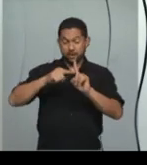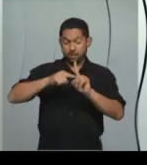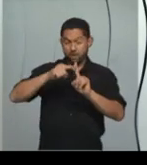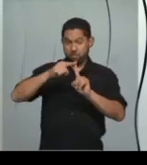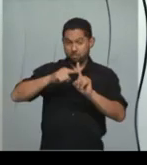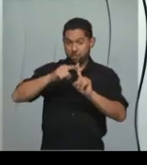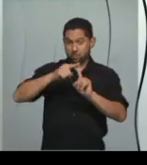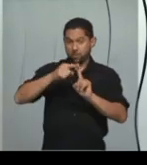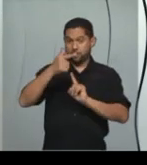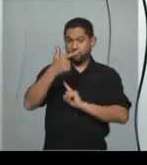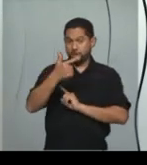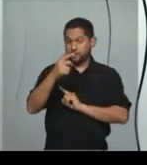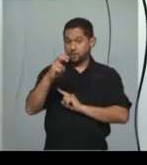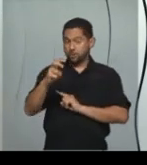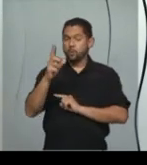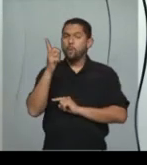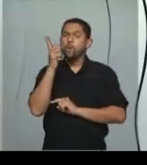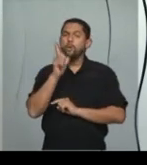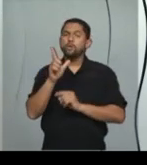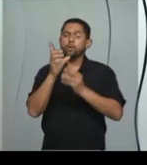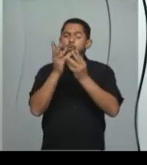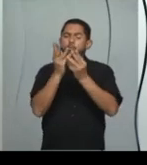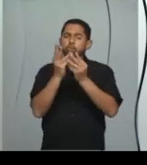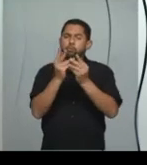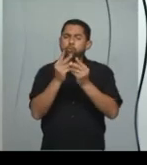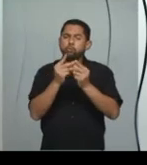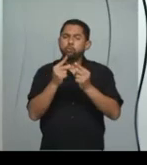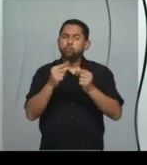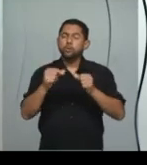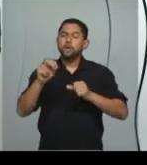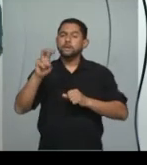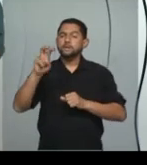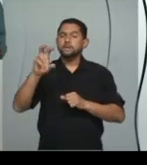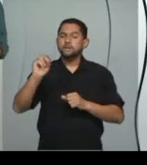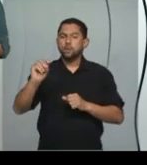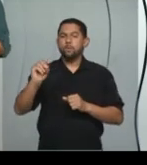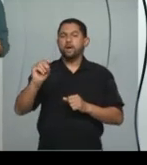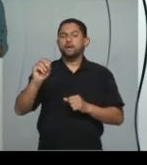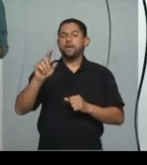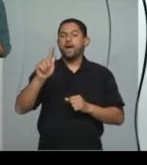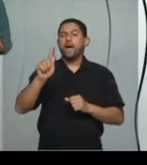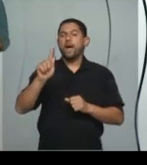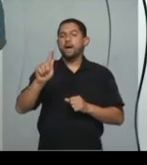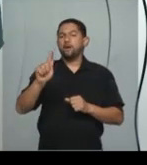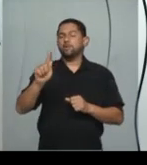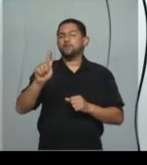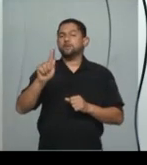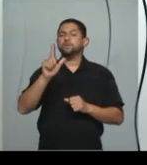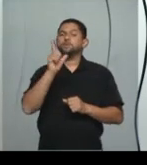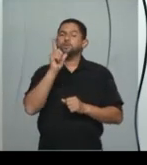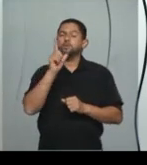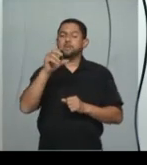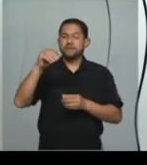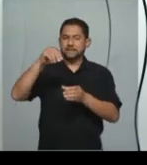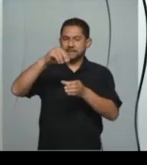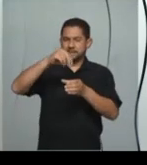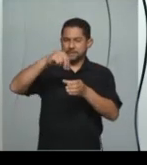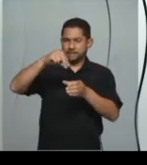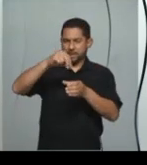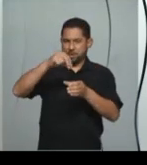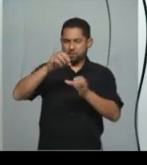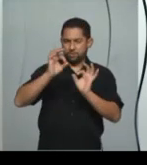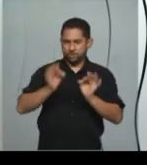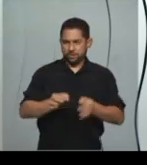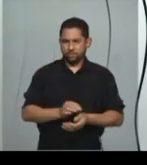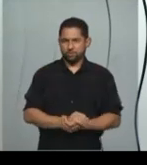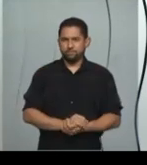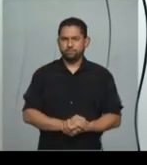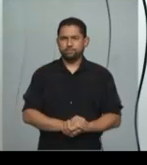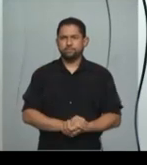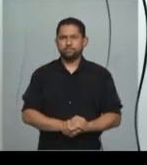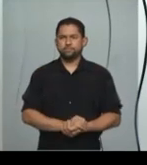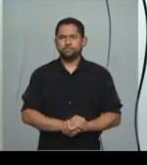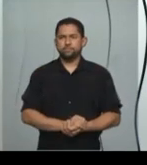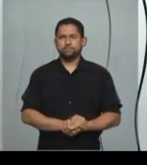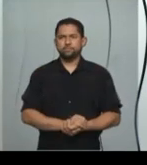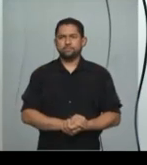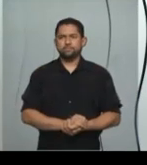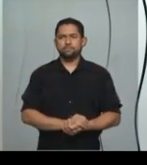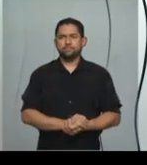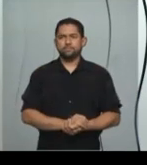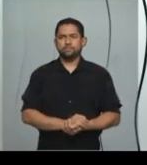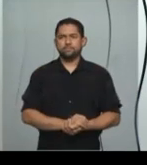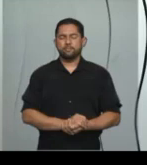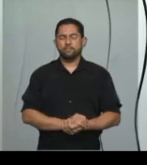de sal, ok? E ainda nós temos as classificações das substâncias,